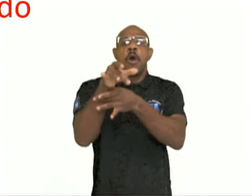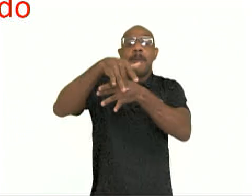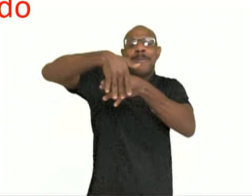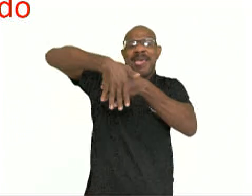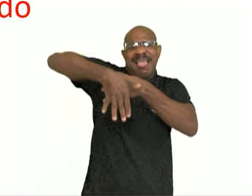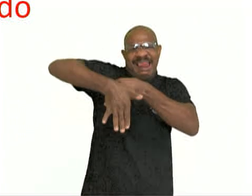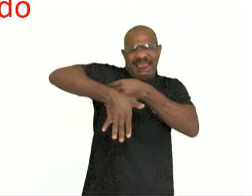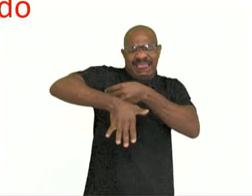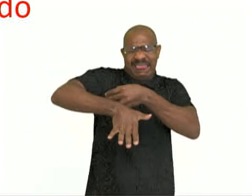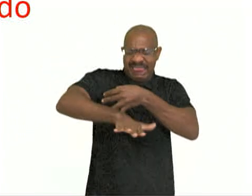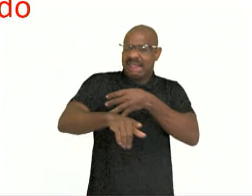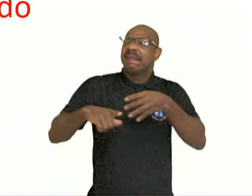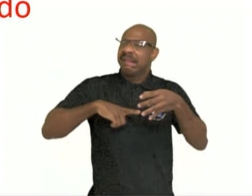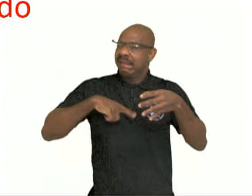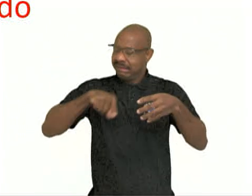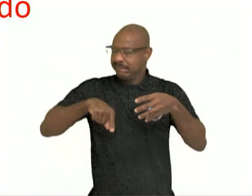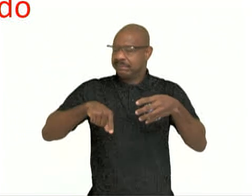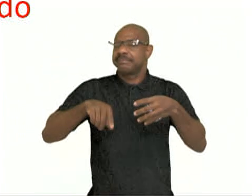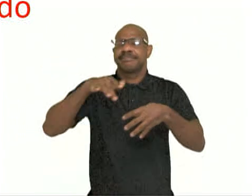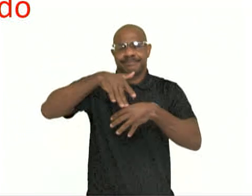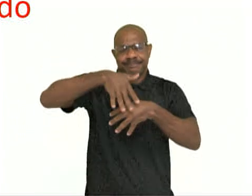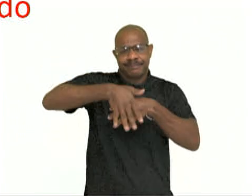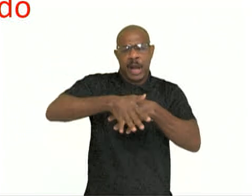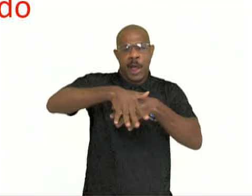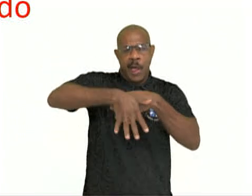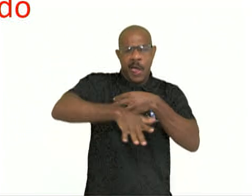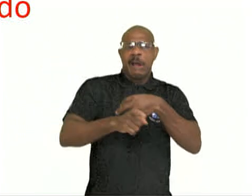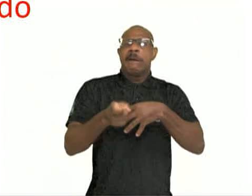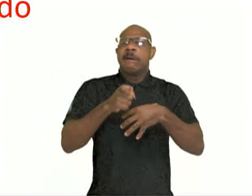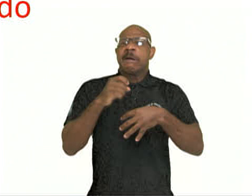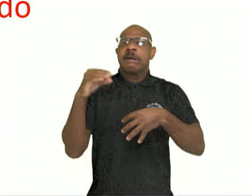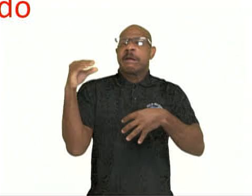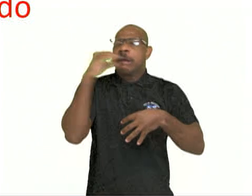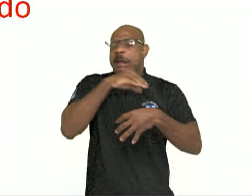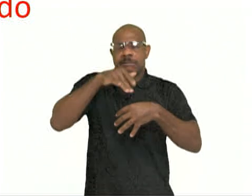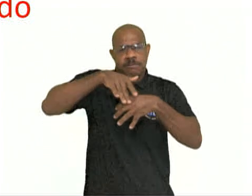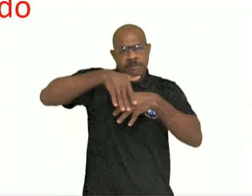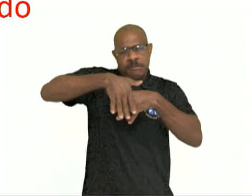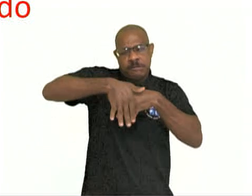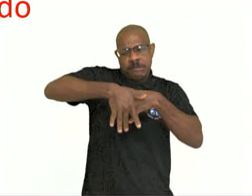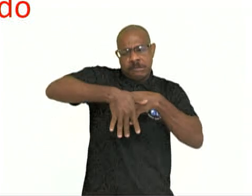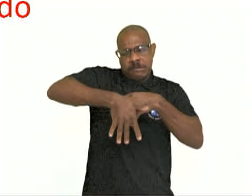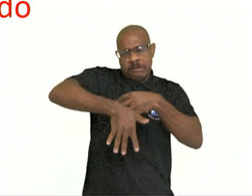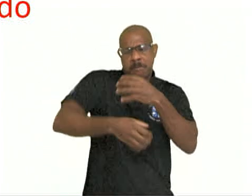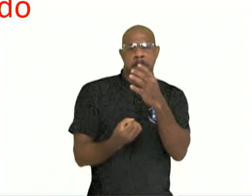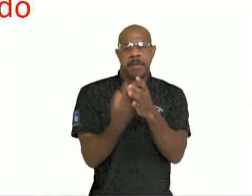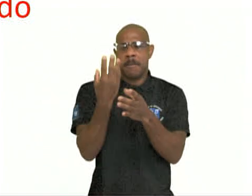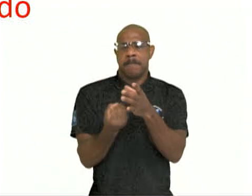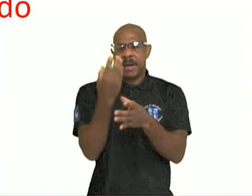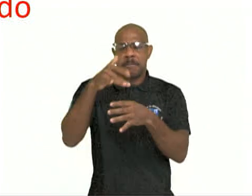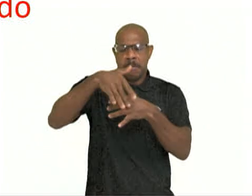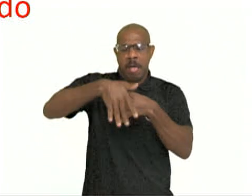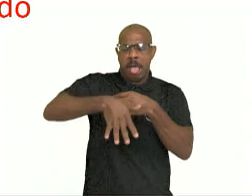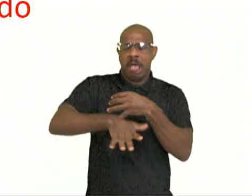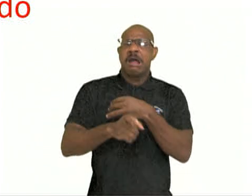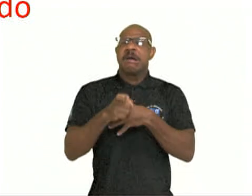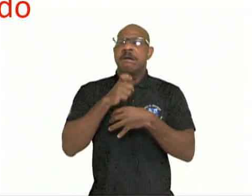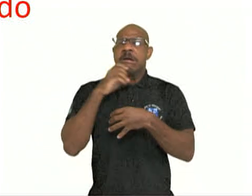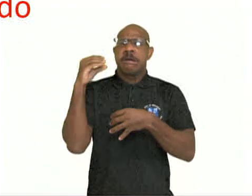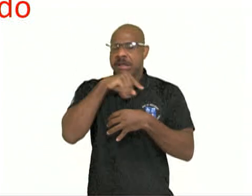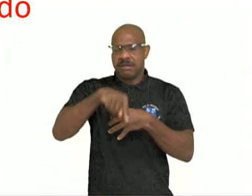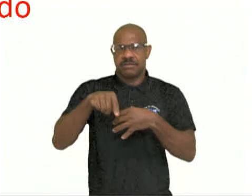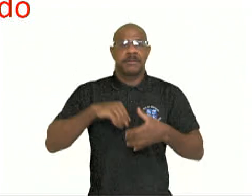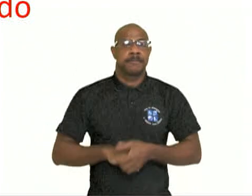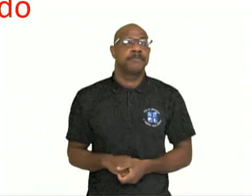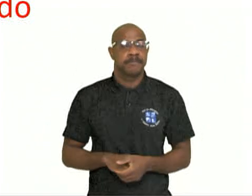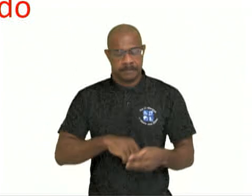as atividades vulcânicas, as erupções vulcânicas, que é esse lançamento de material do interior da Terra na superfície.